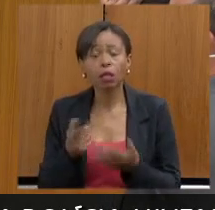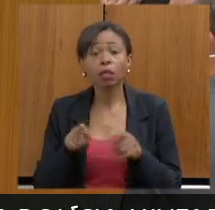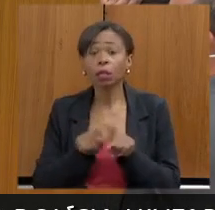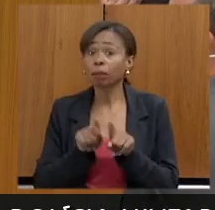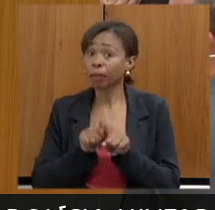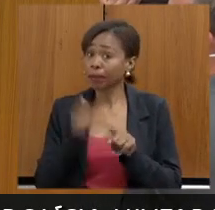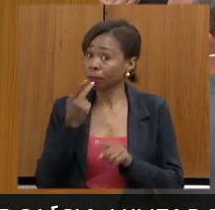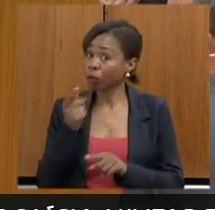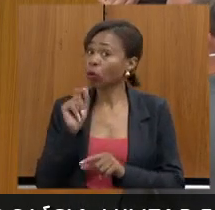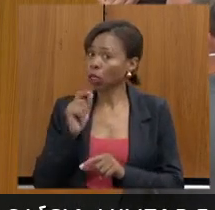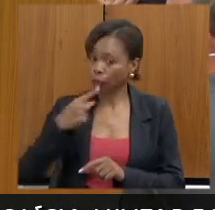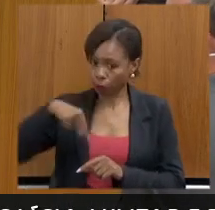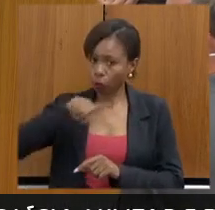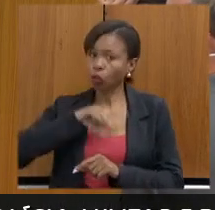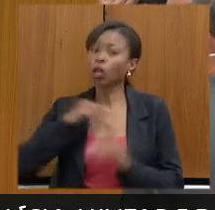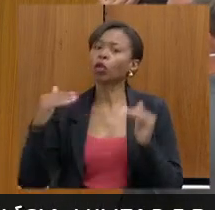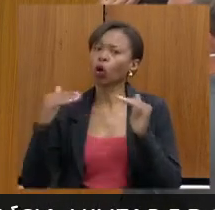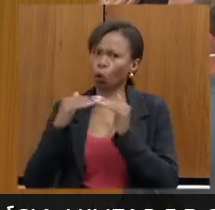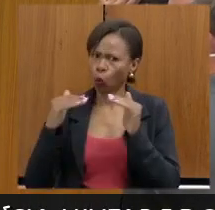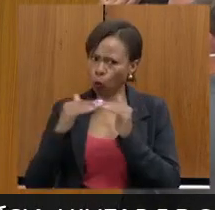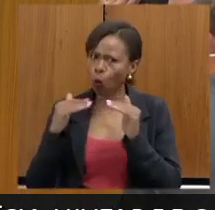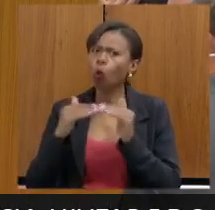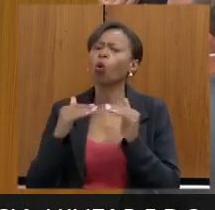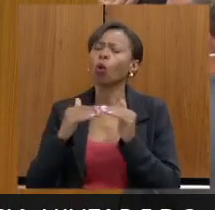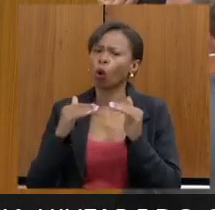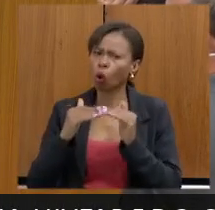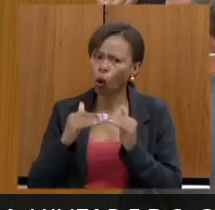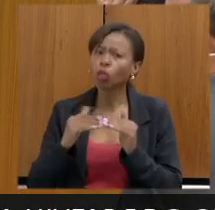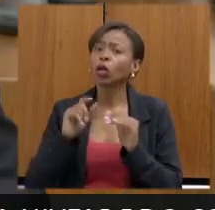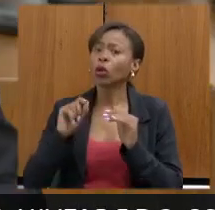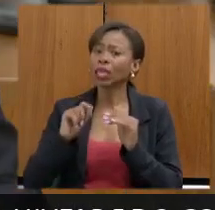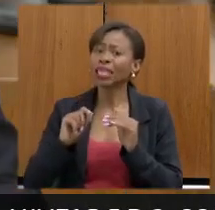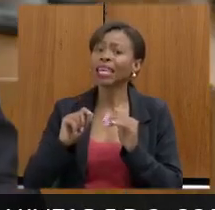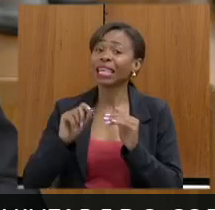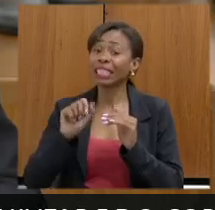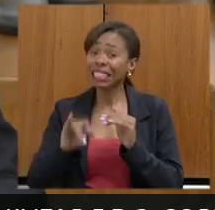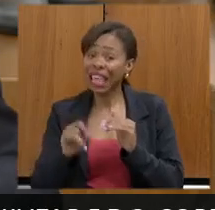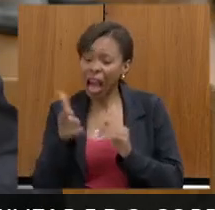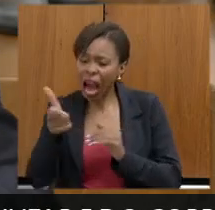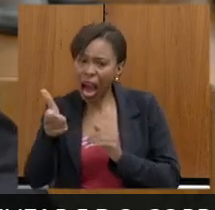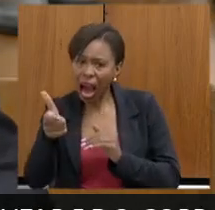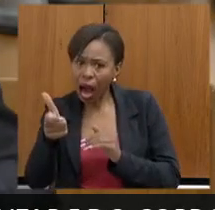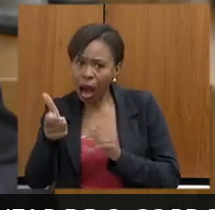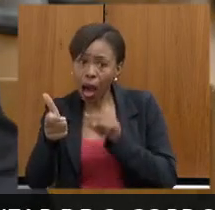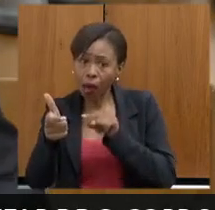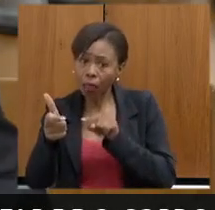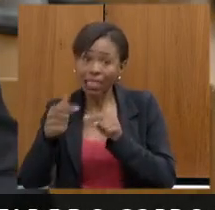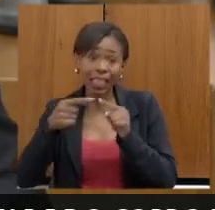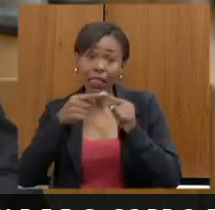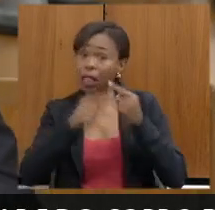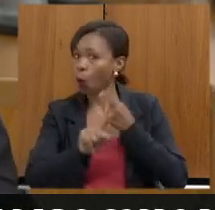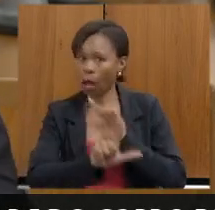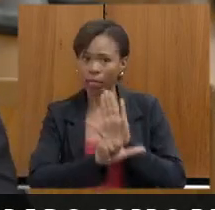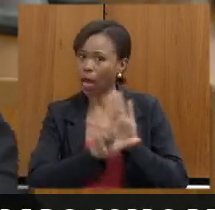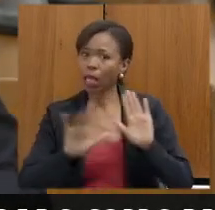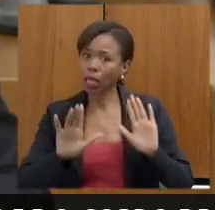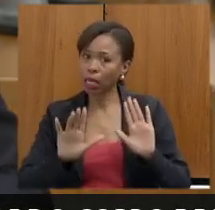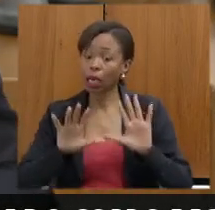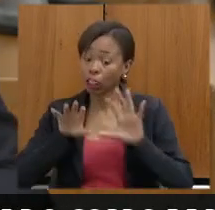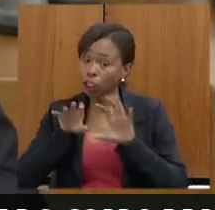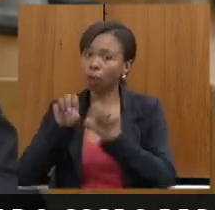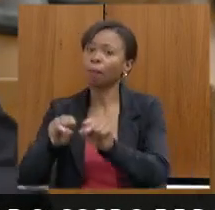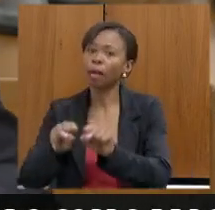é totalmente a favor da apreensão de armas Ilegais de diferente de armas irregulares